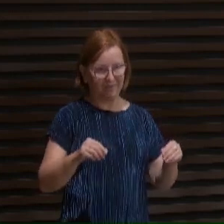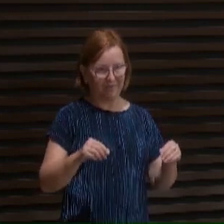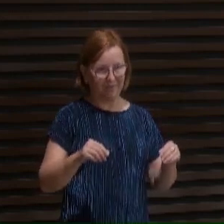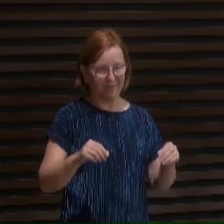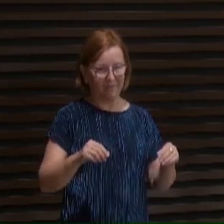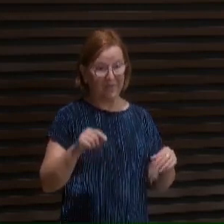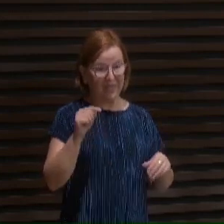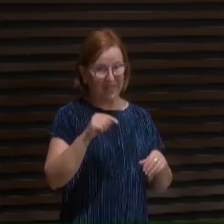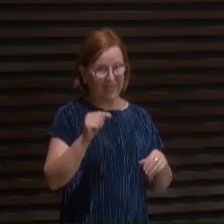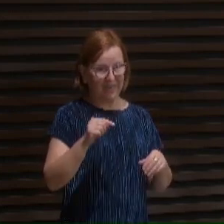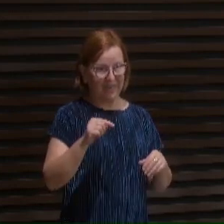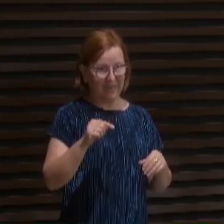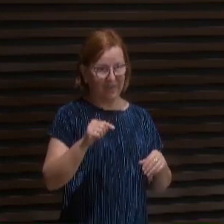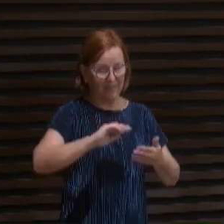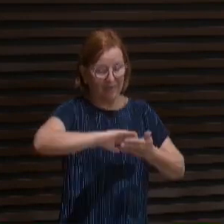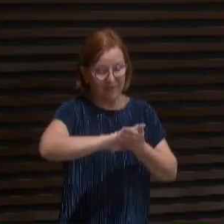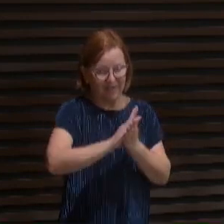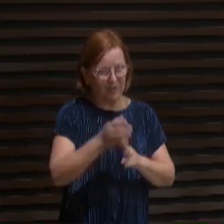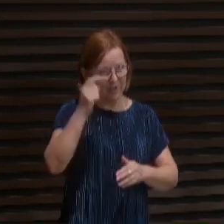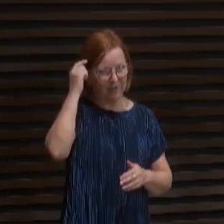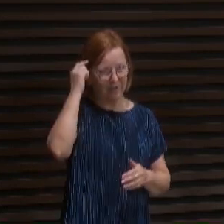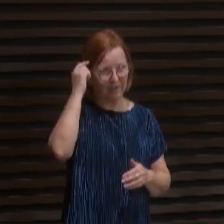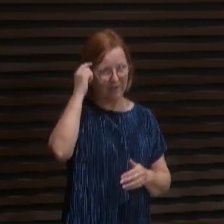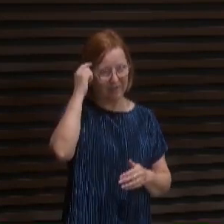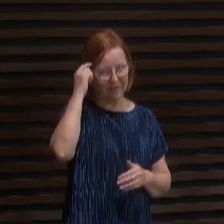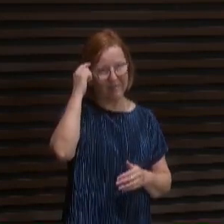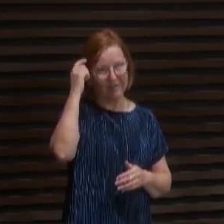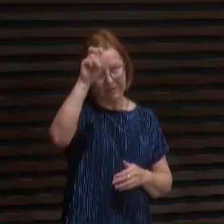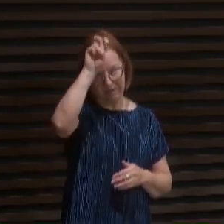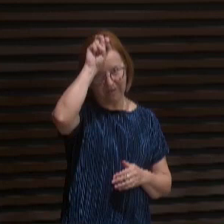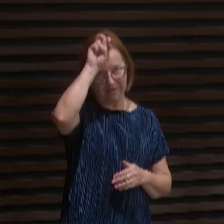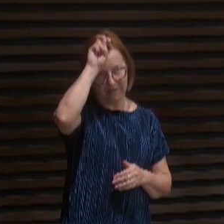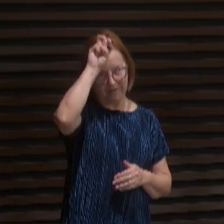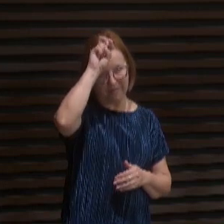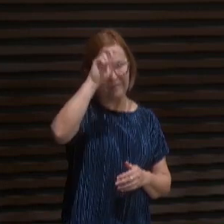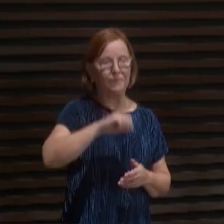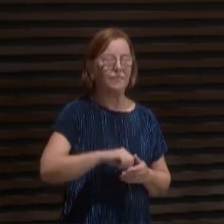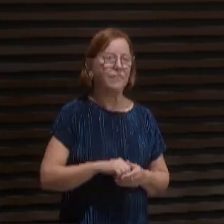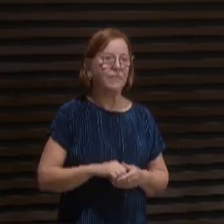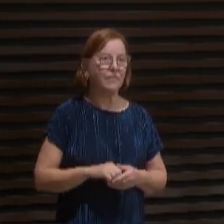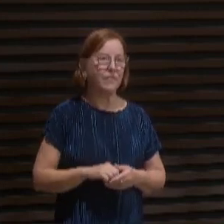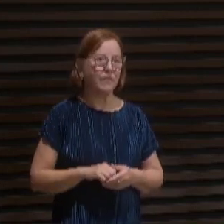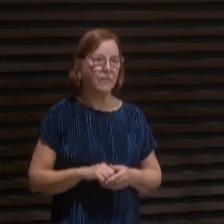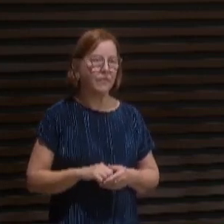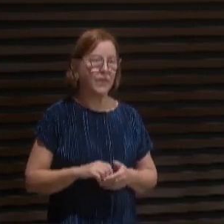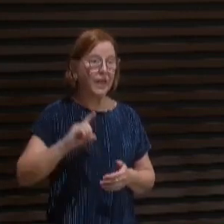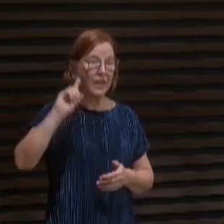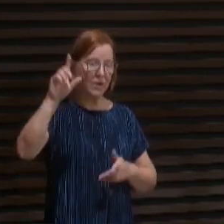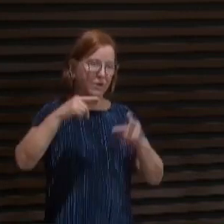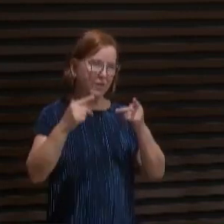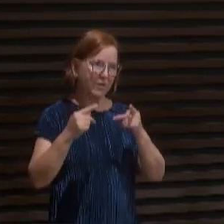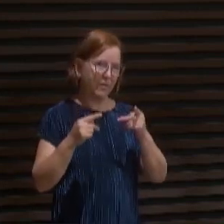desconstruiu a mentalidade egípcia. E quando ele vai, Deus diz: agora eu quero que você